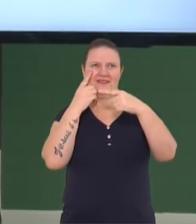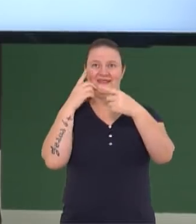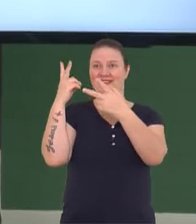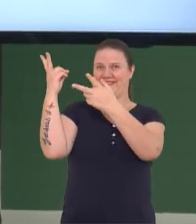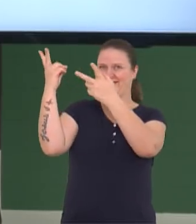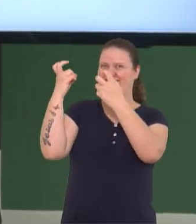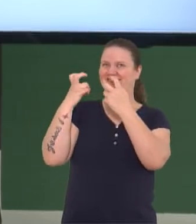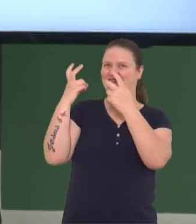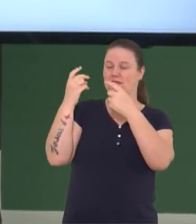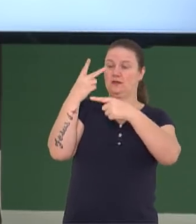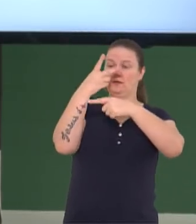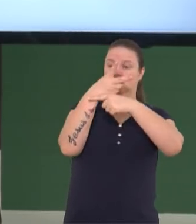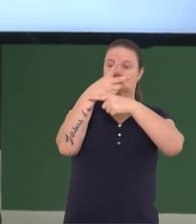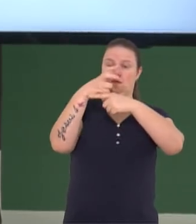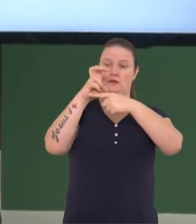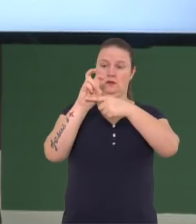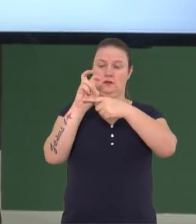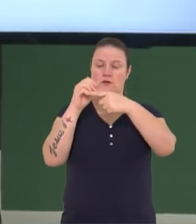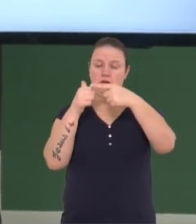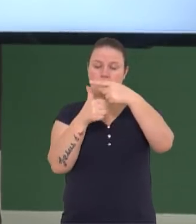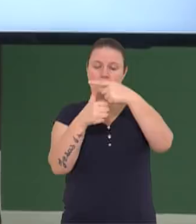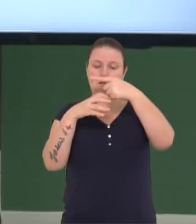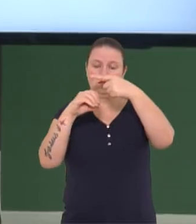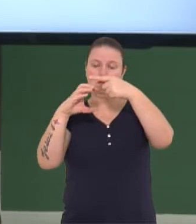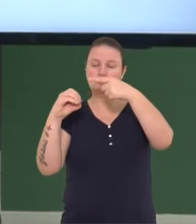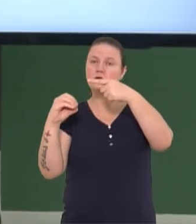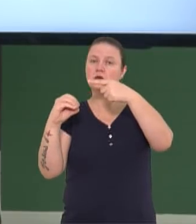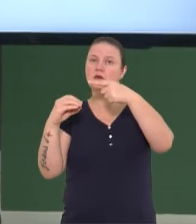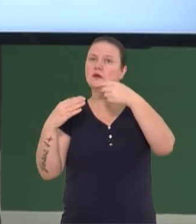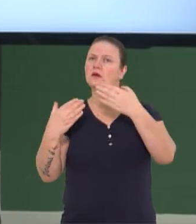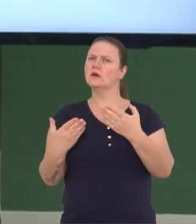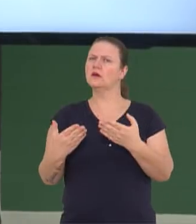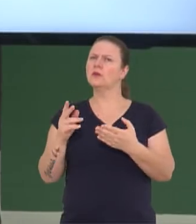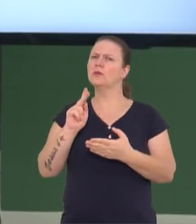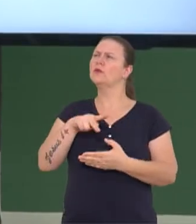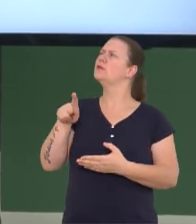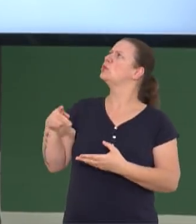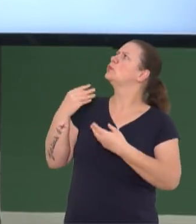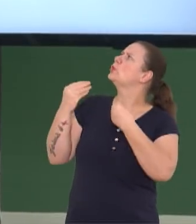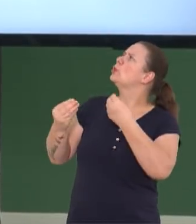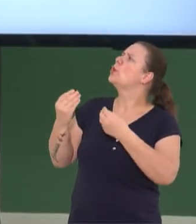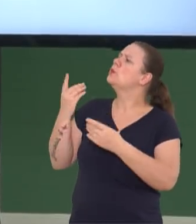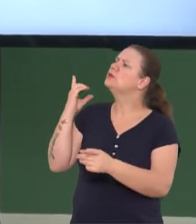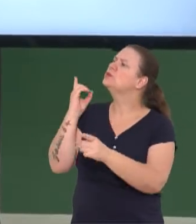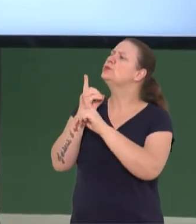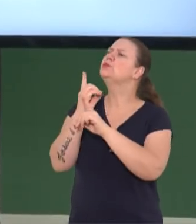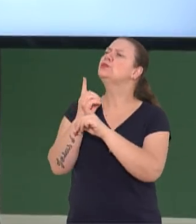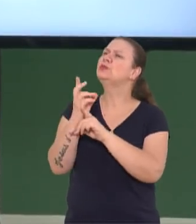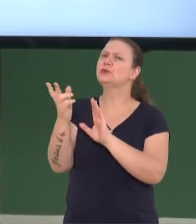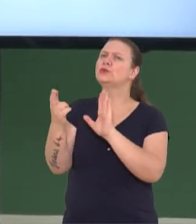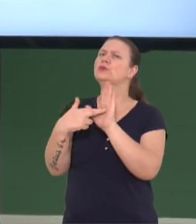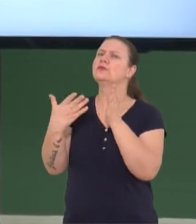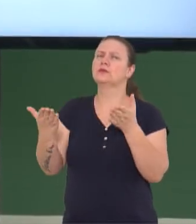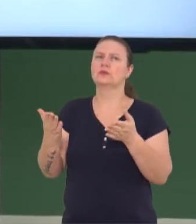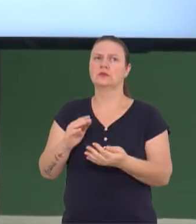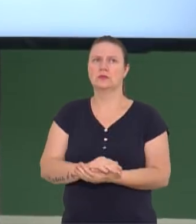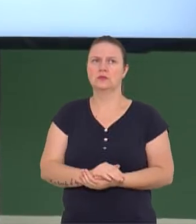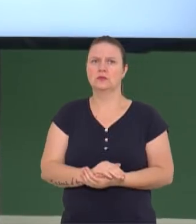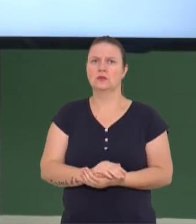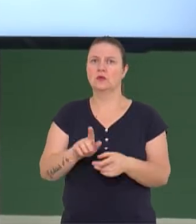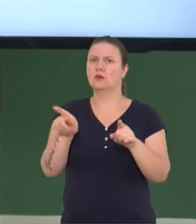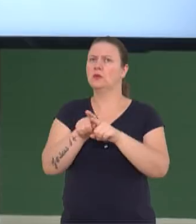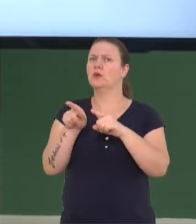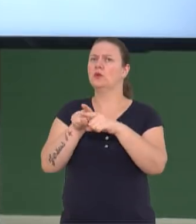Olha lá, 25 centésimo. Mas, professora, como é que você chegou na conclusão que 25 centésimos